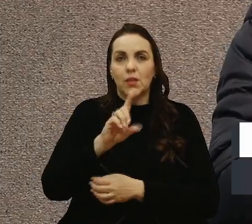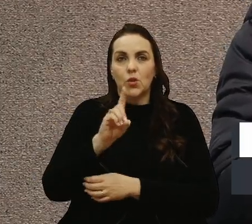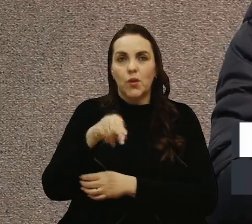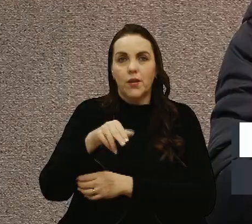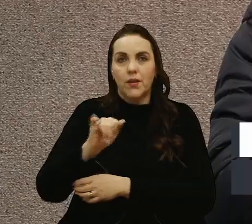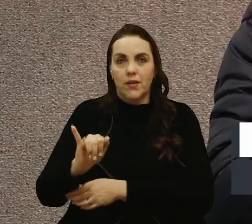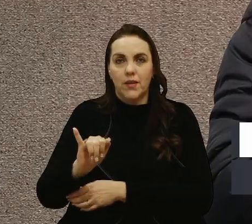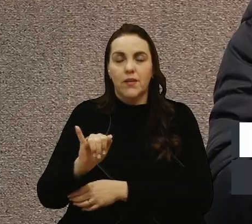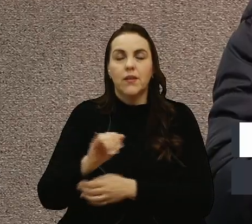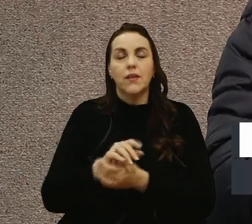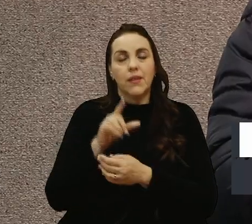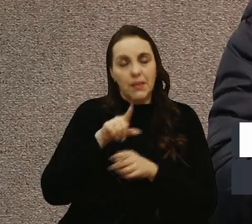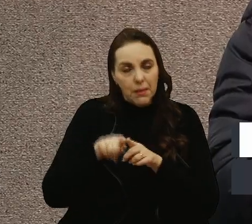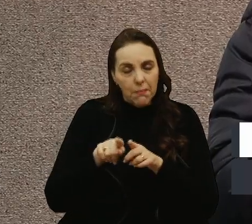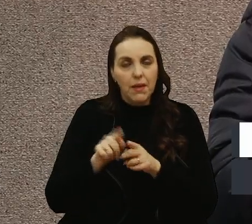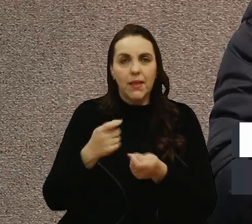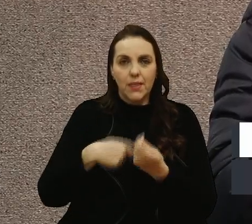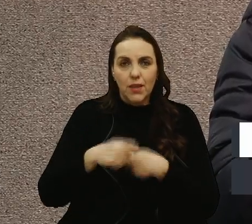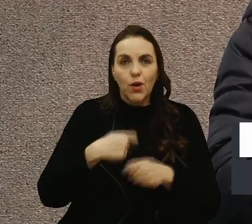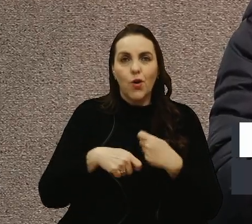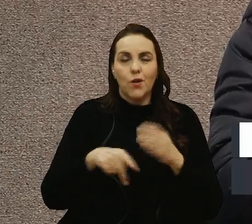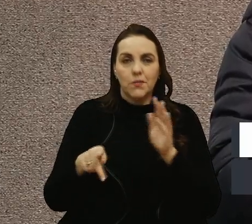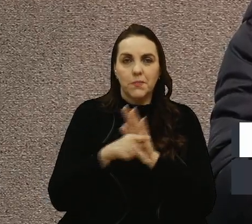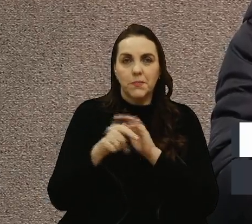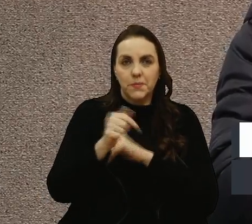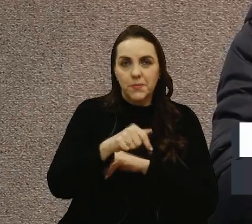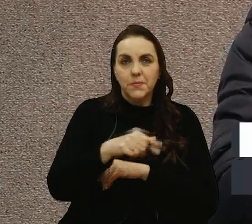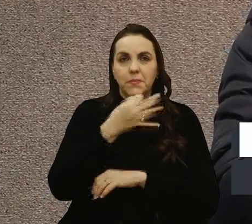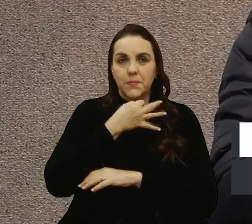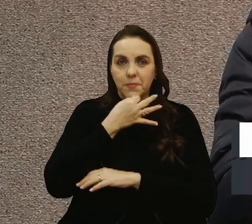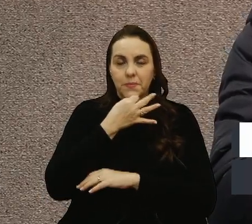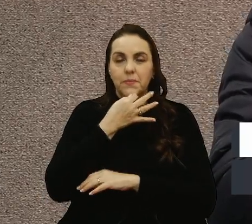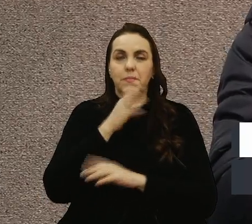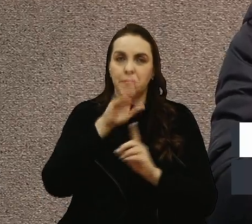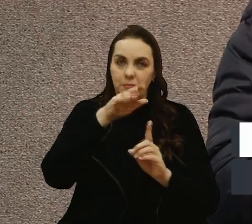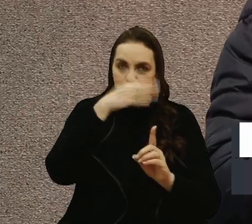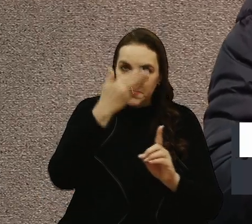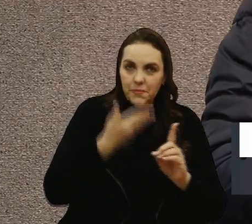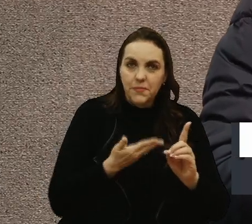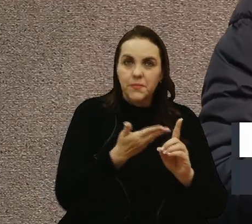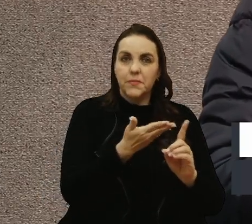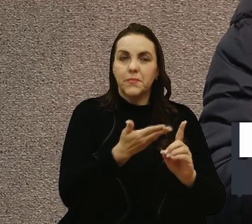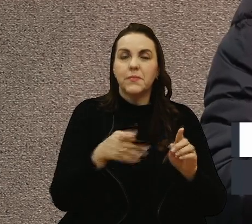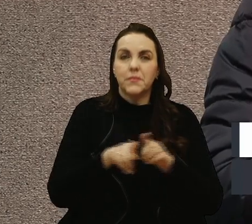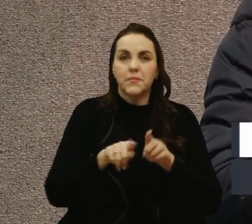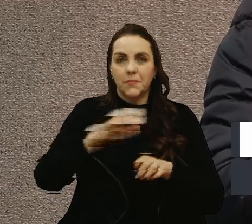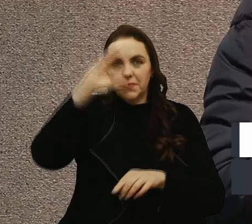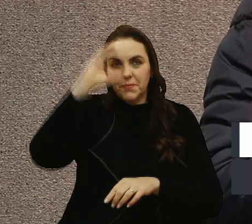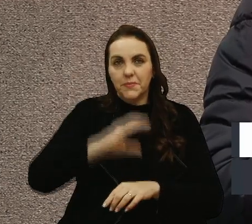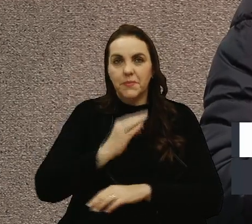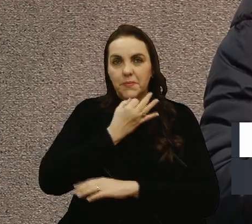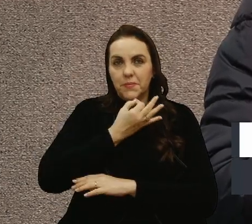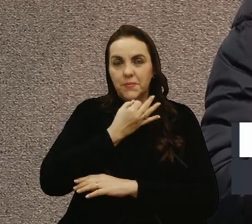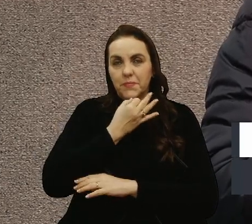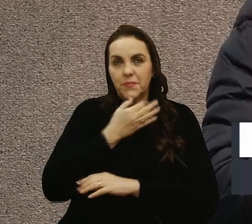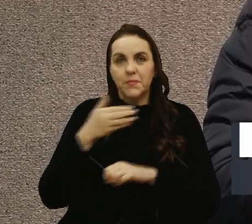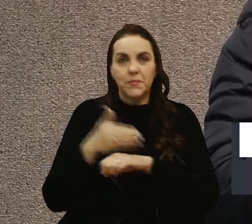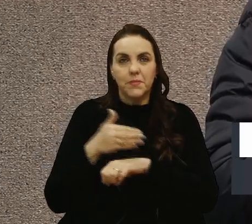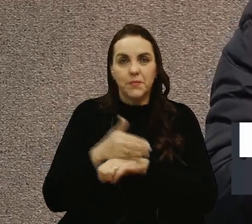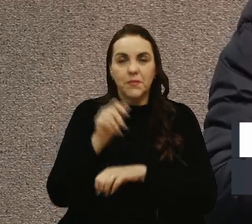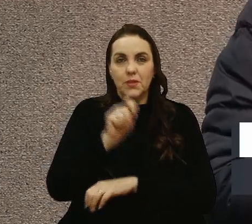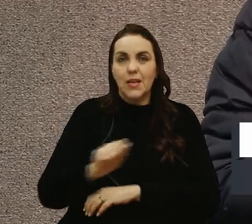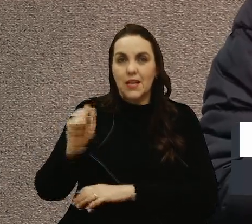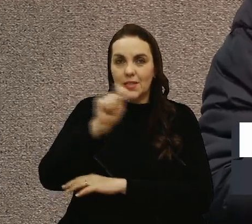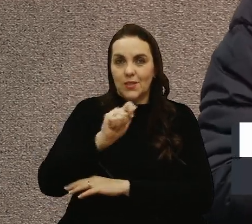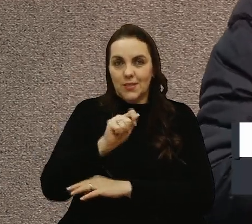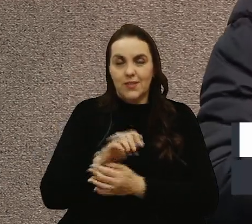de Negócio aqui de Caxias do Sul, a quem eu deixo registrado as nossas honras por termos um cidadão caxiense no hall de membros da nossa associação.